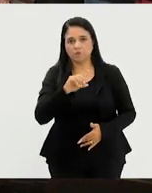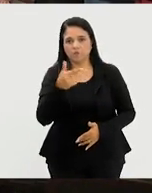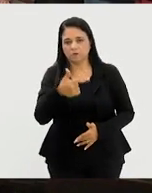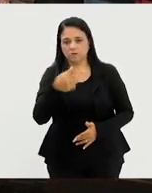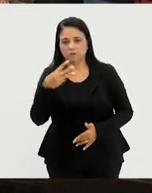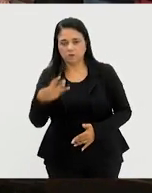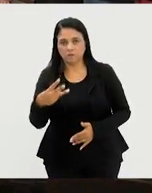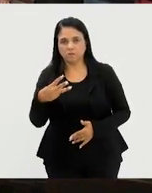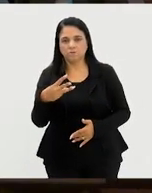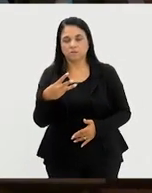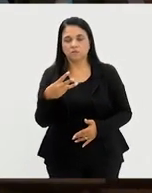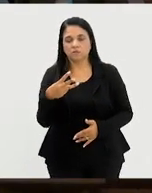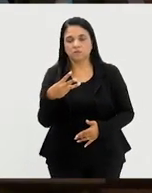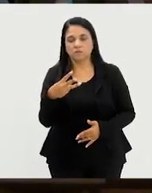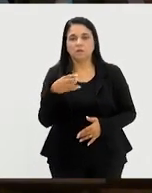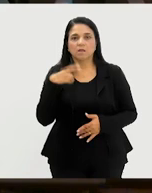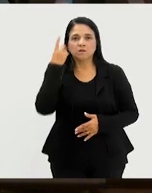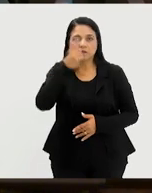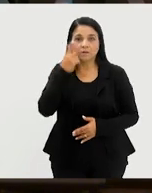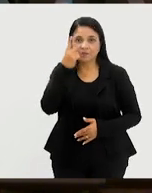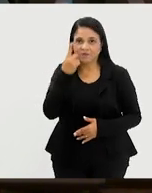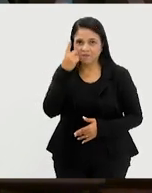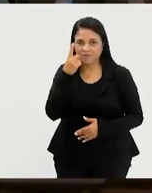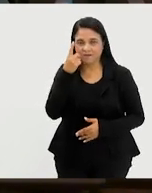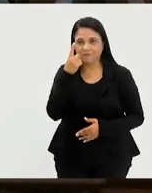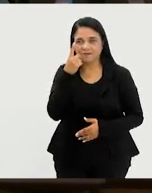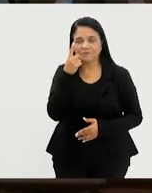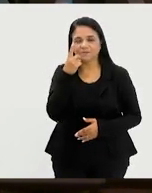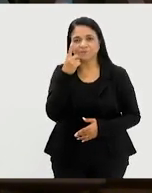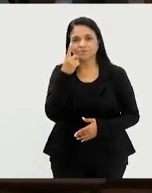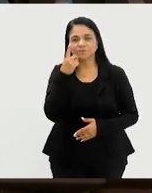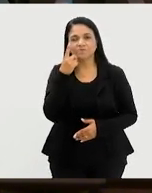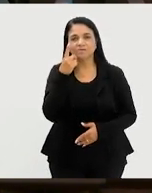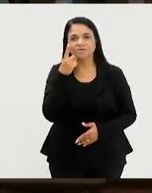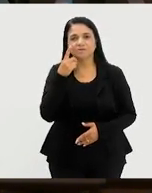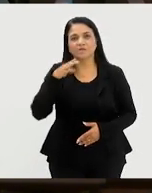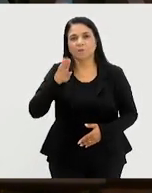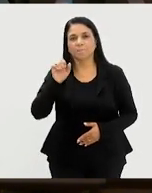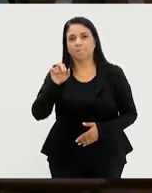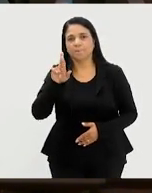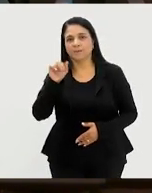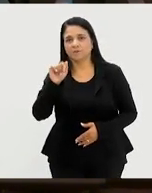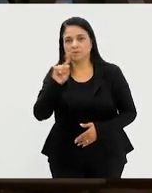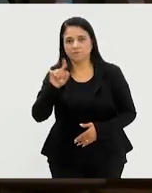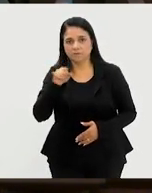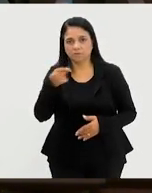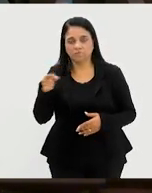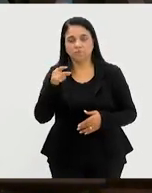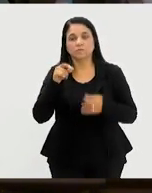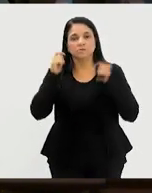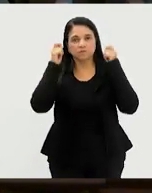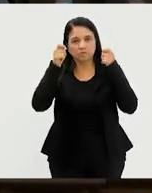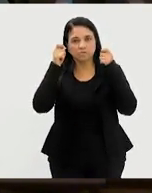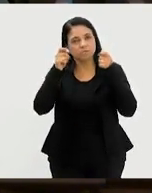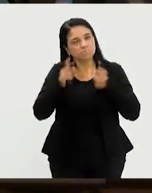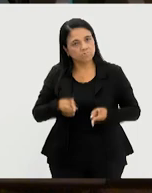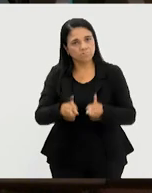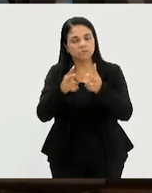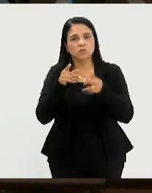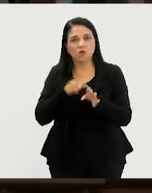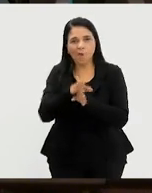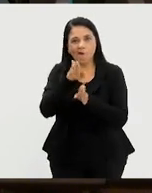6822 de autoria do deputado brão que institu a campanha permanente